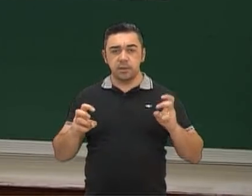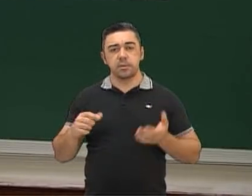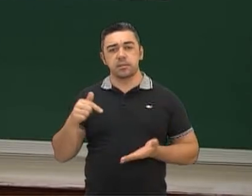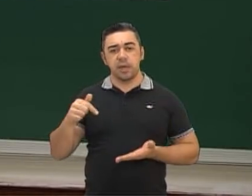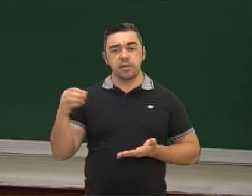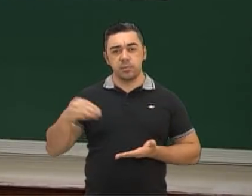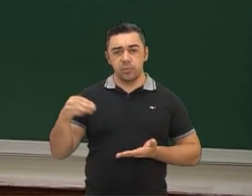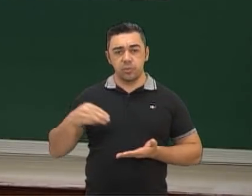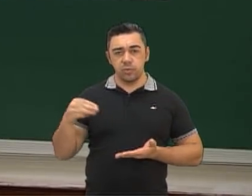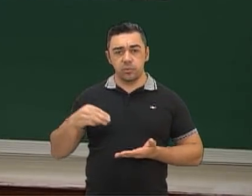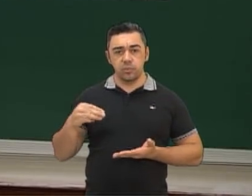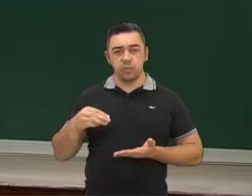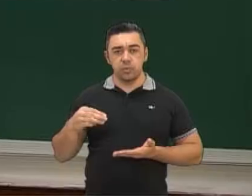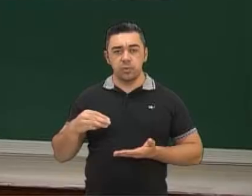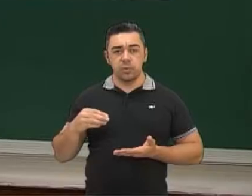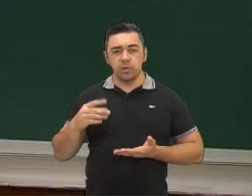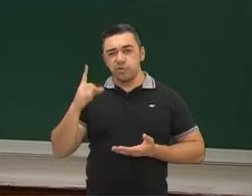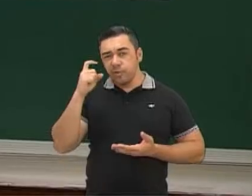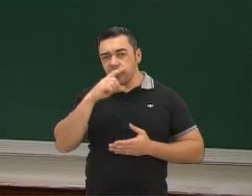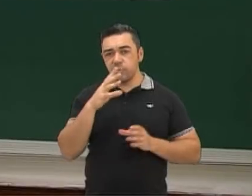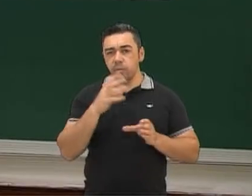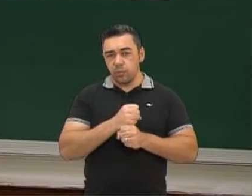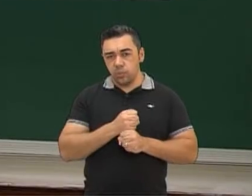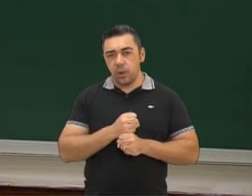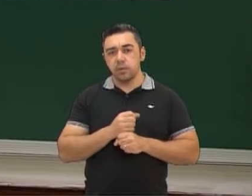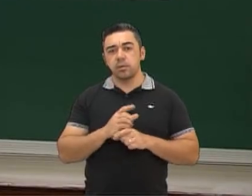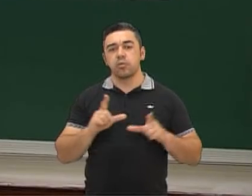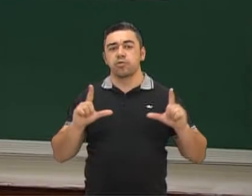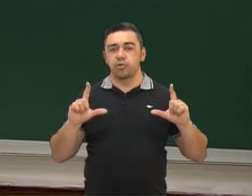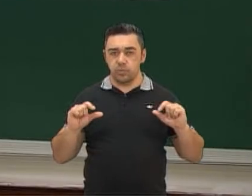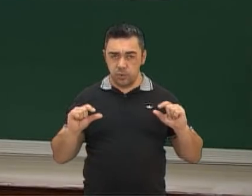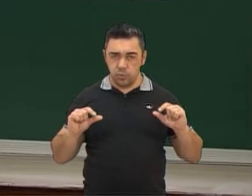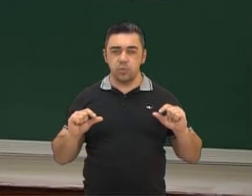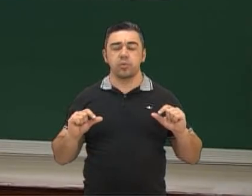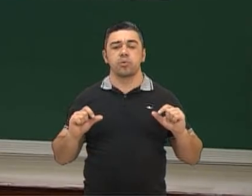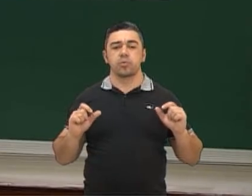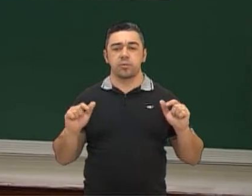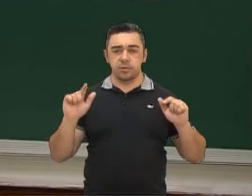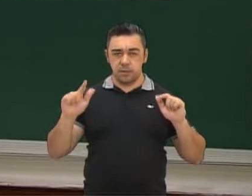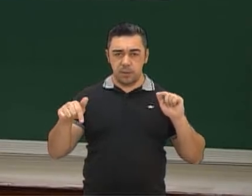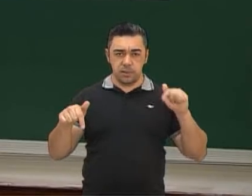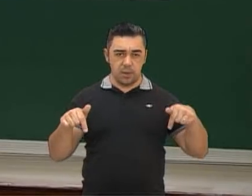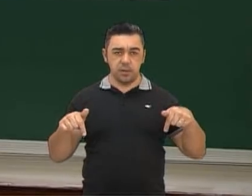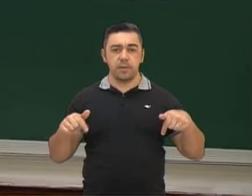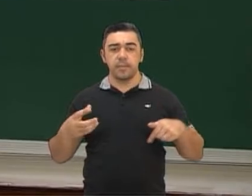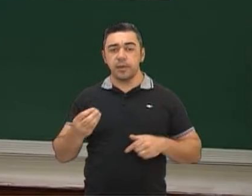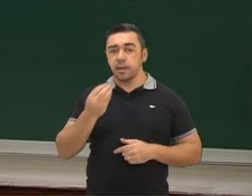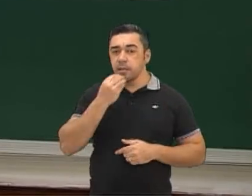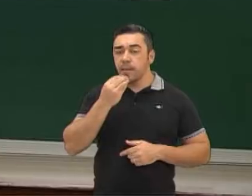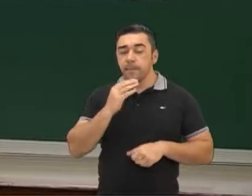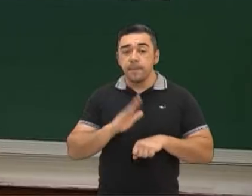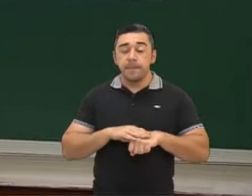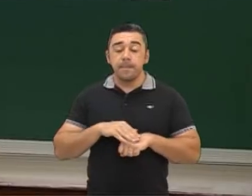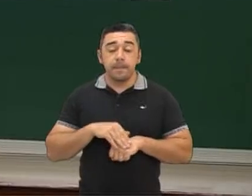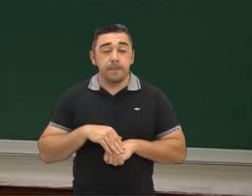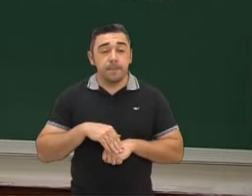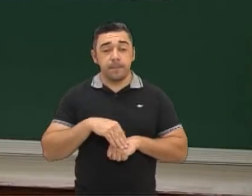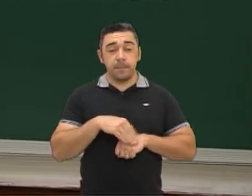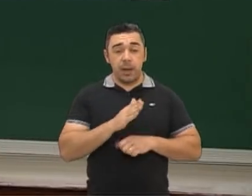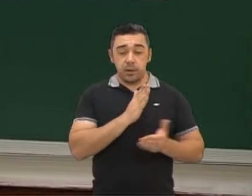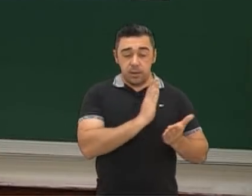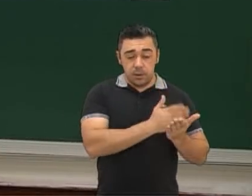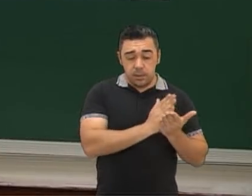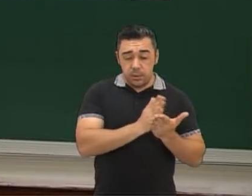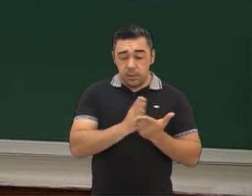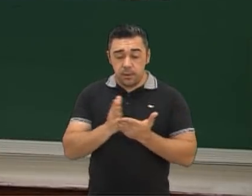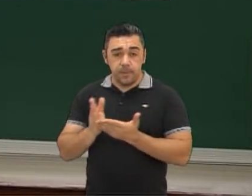minutos dificilmente sairiam pontos. Por isso foi diminuído o número de jogadores para aumentar os